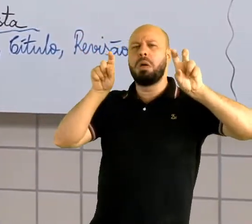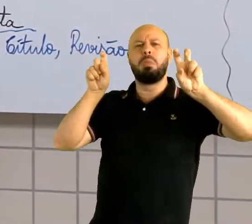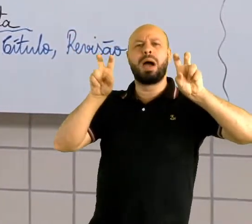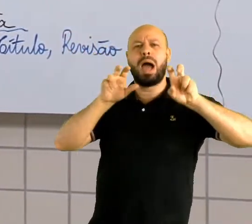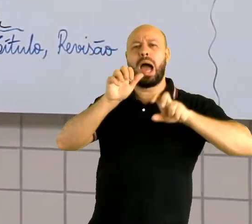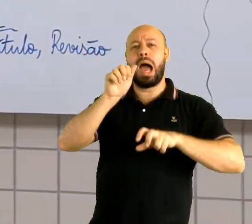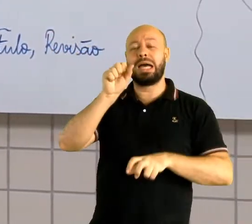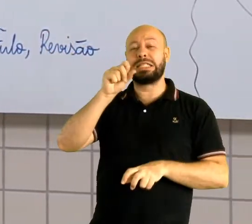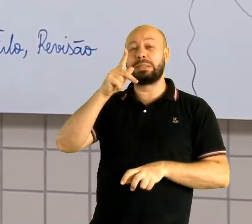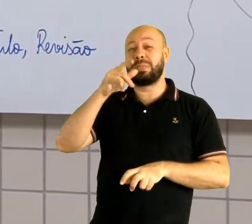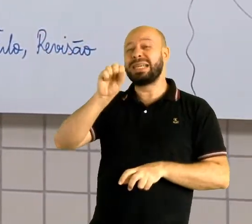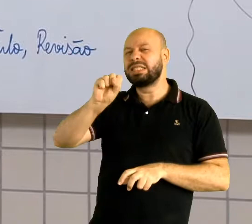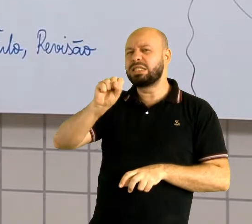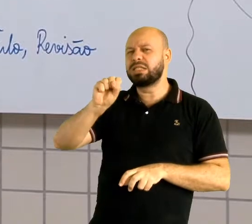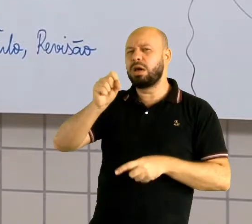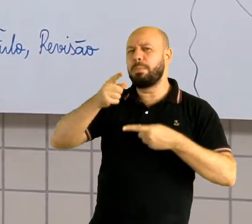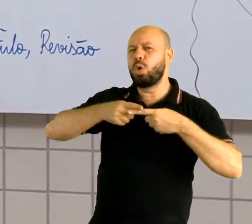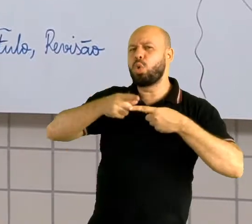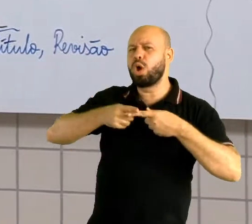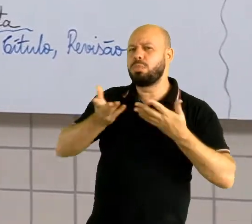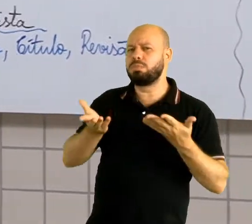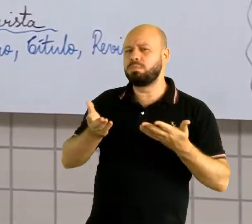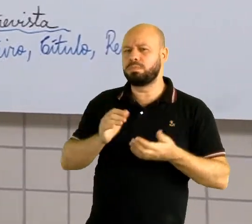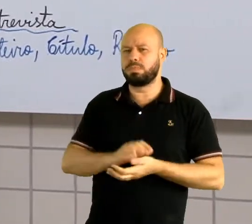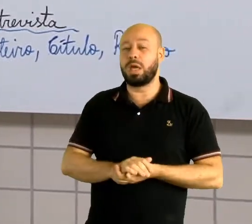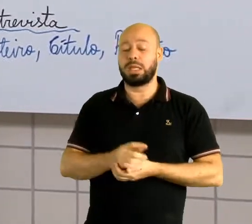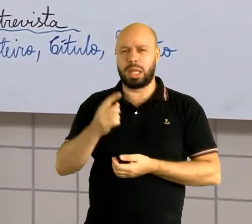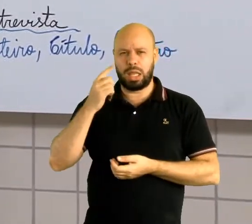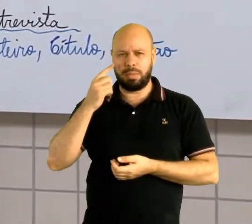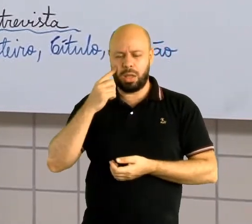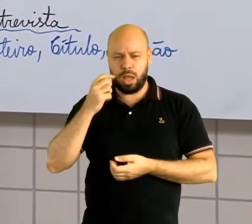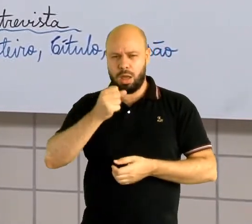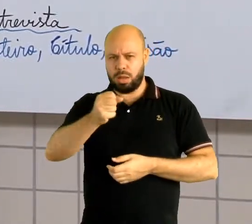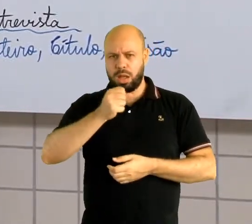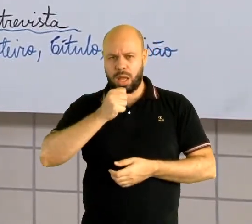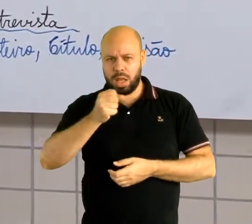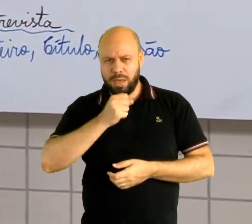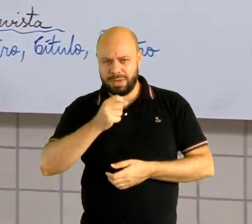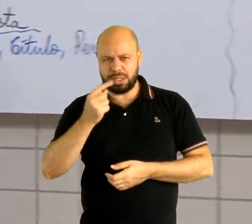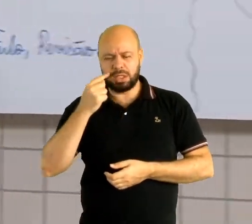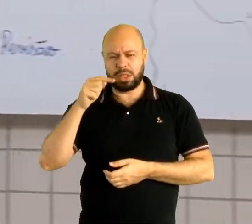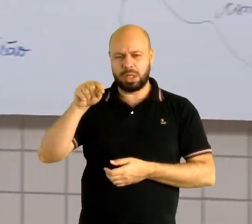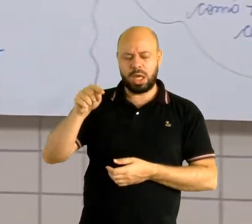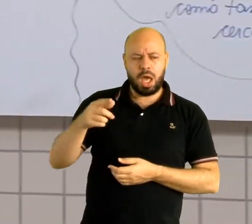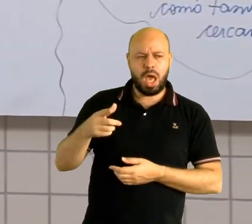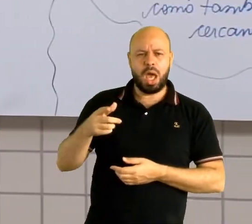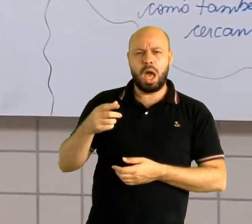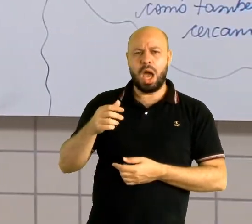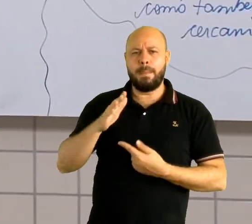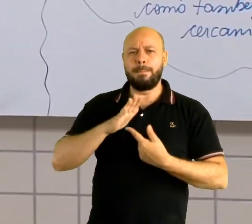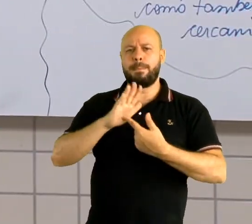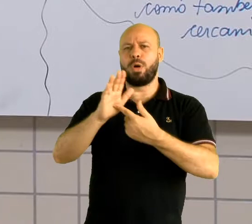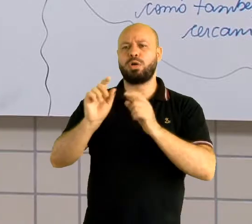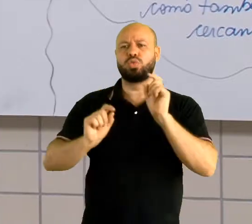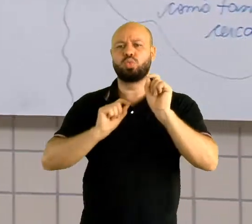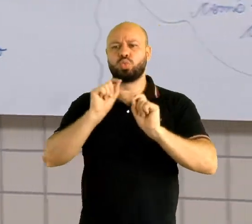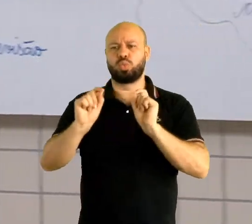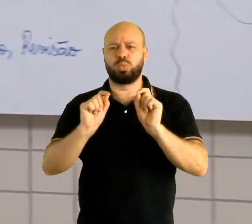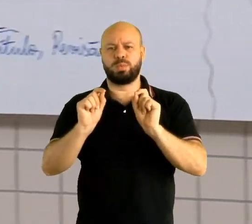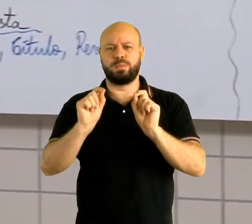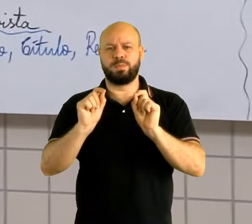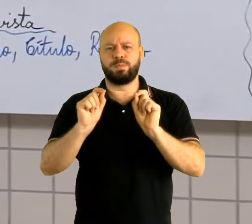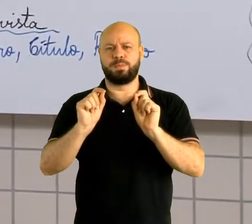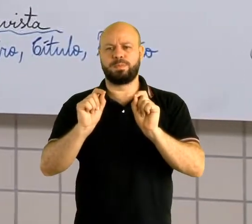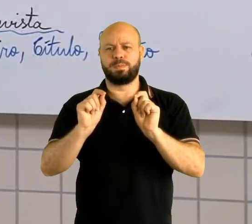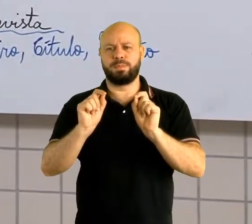Nesse caso da história em quadrinhos, da entrevista, ela deu a entender o que é aspas? O